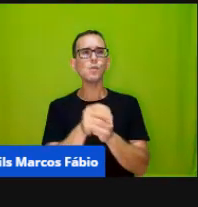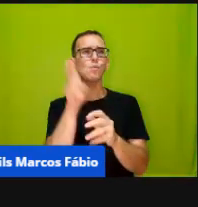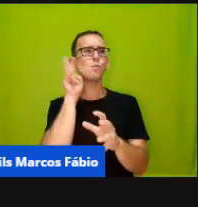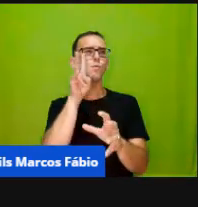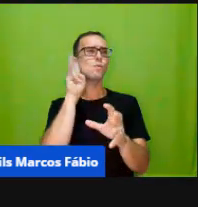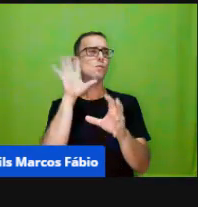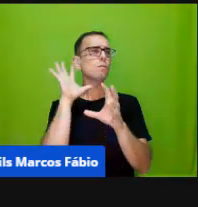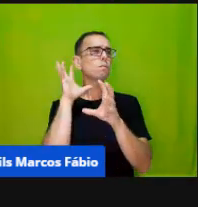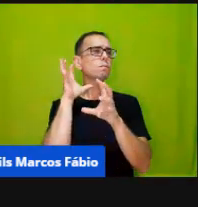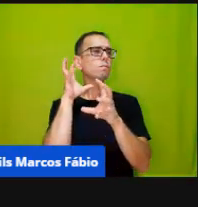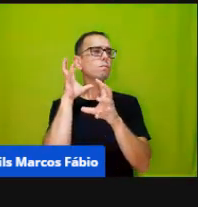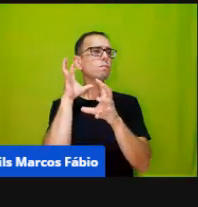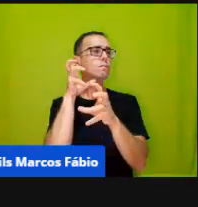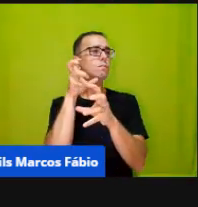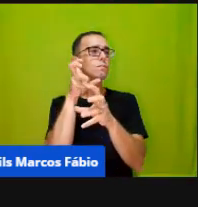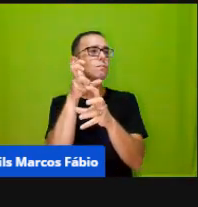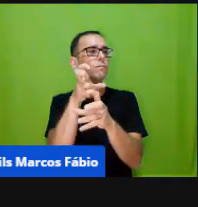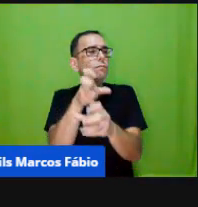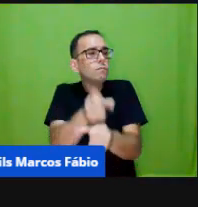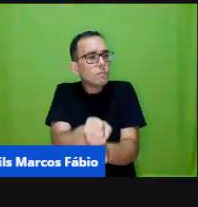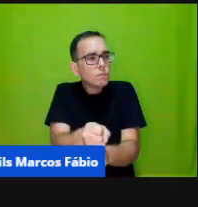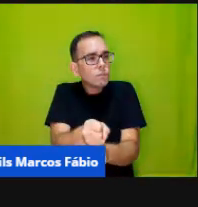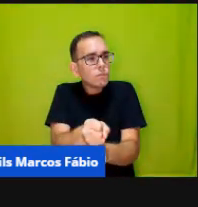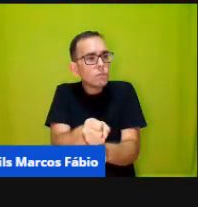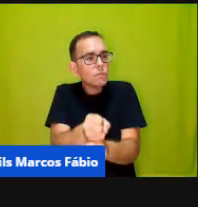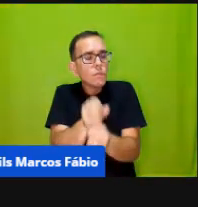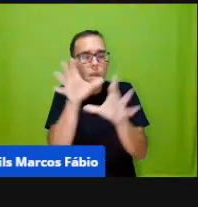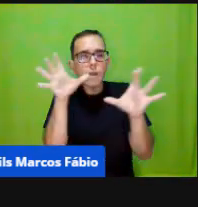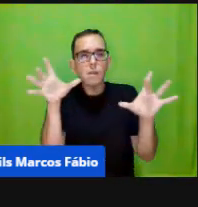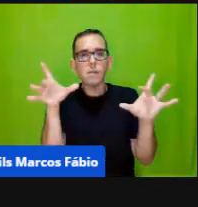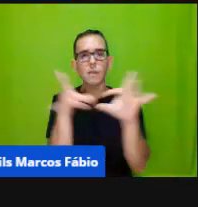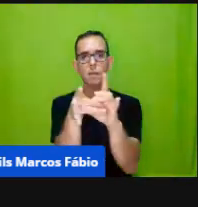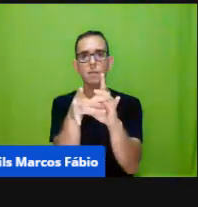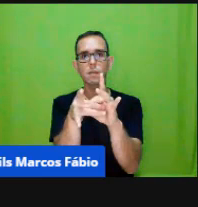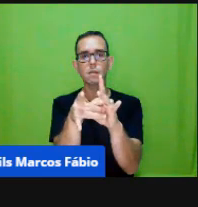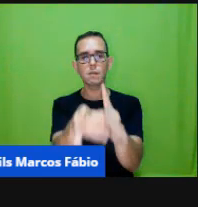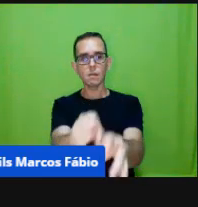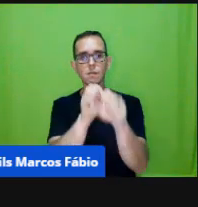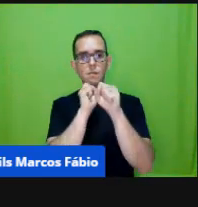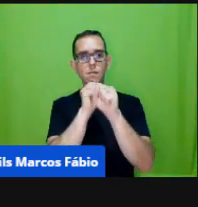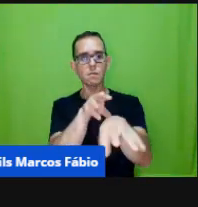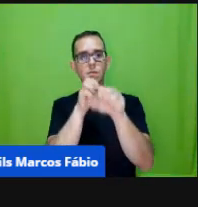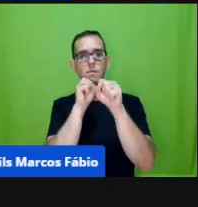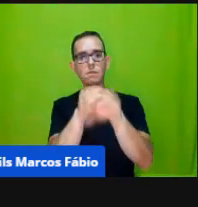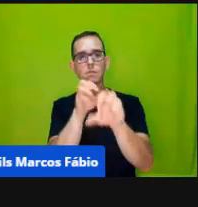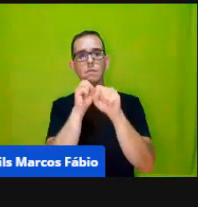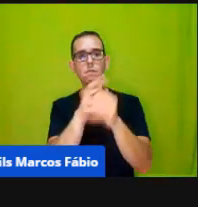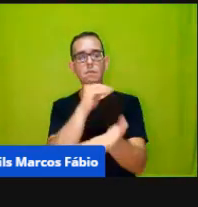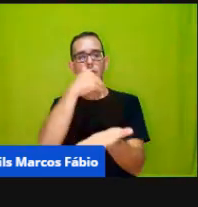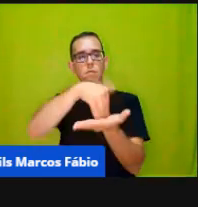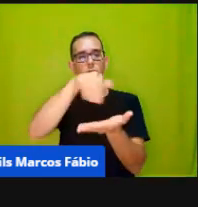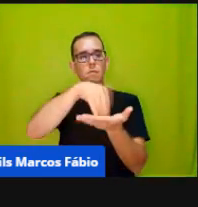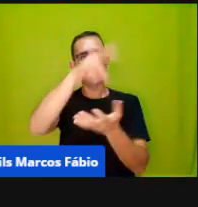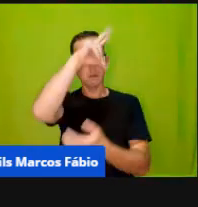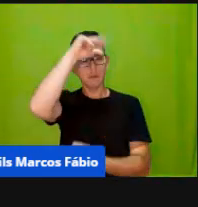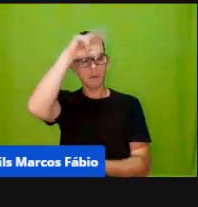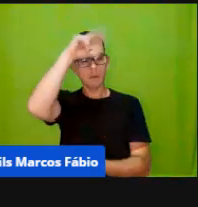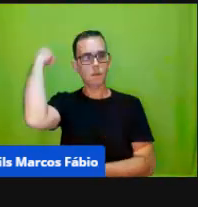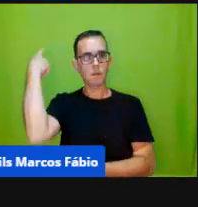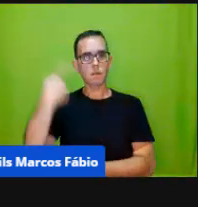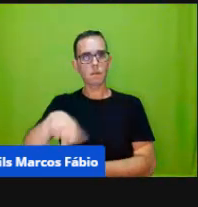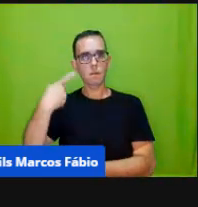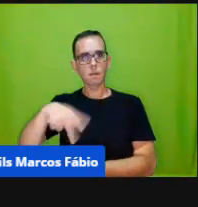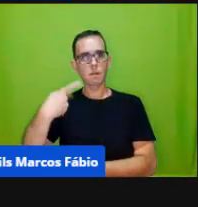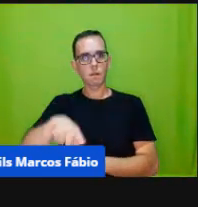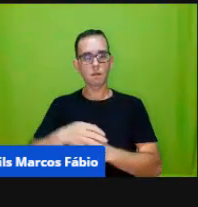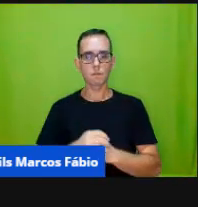se praticamente se conjugou com a educação criada na Secretaria de Educação do município. Lá